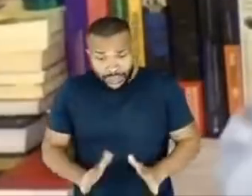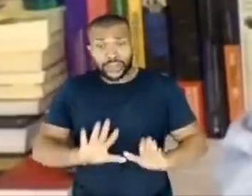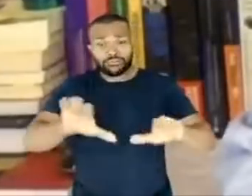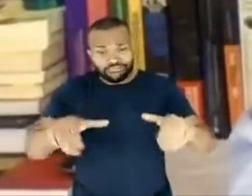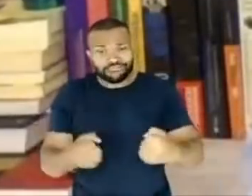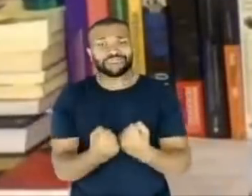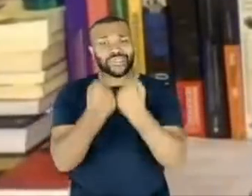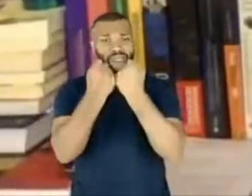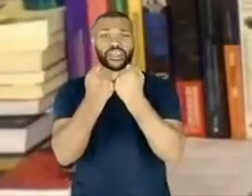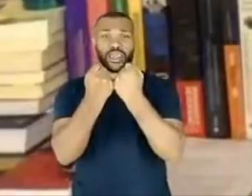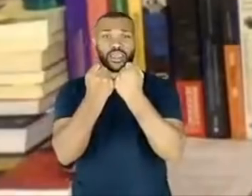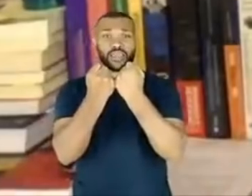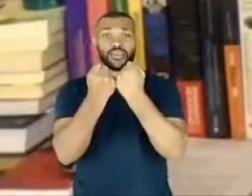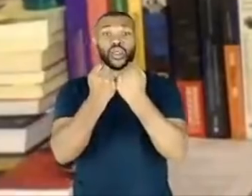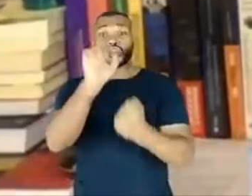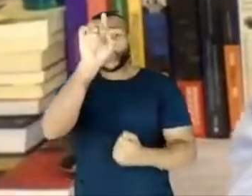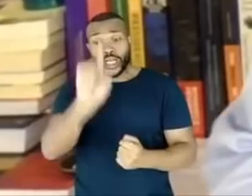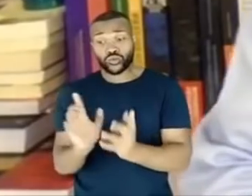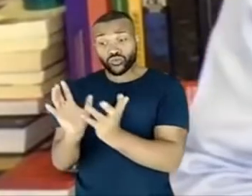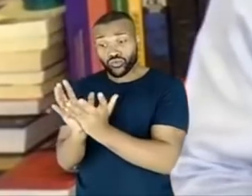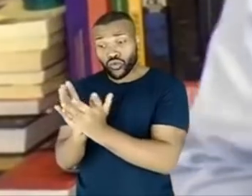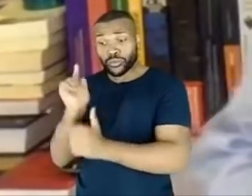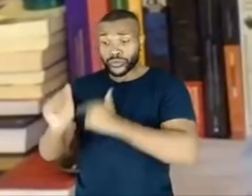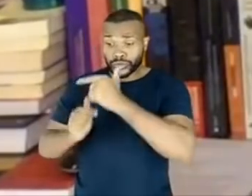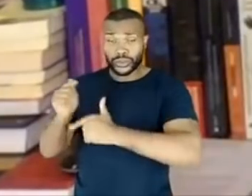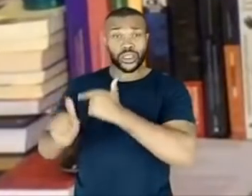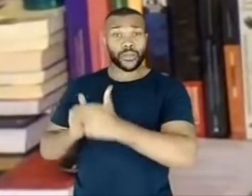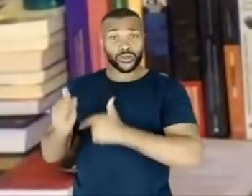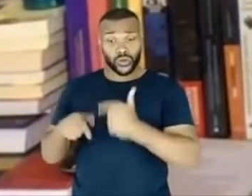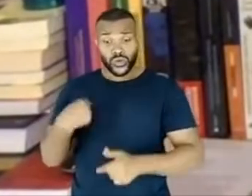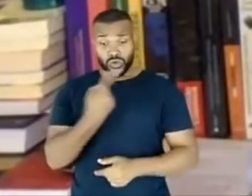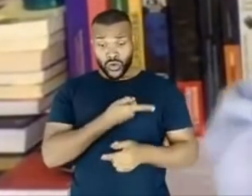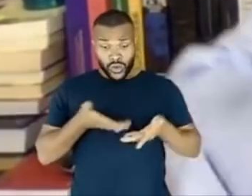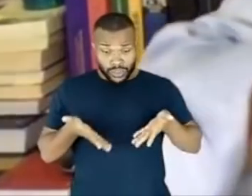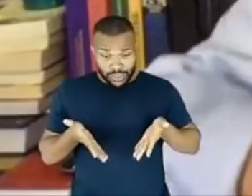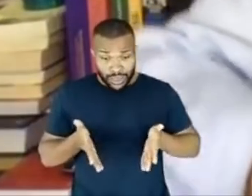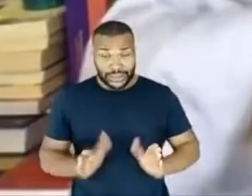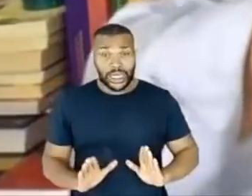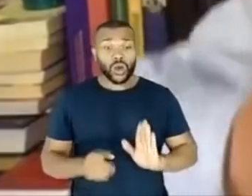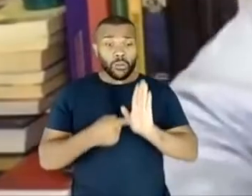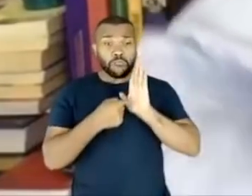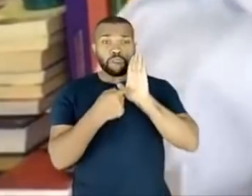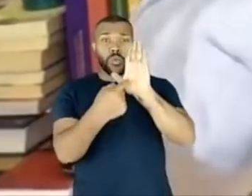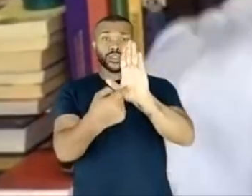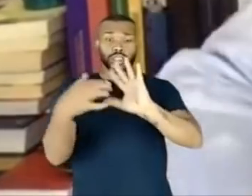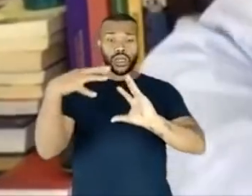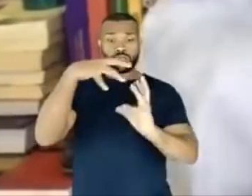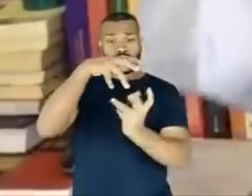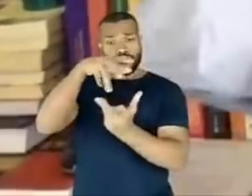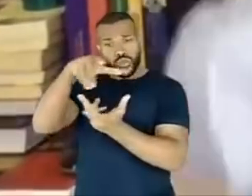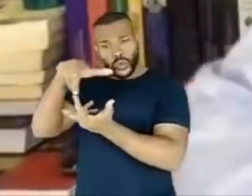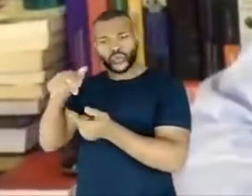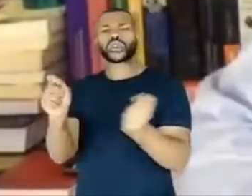da classe trabalhadora. Nós nascemos para tentar provar ao mundo que era possível construir